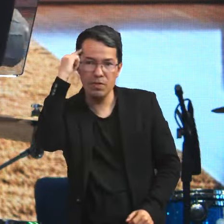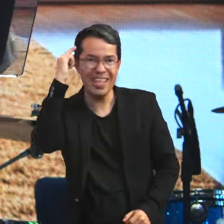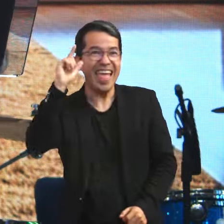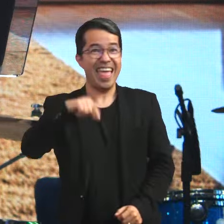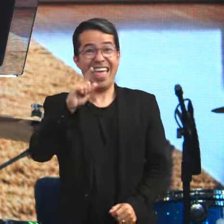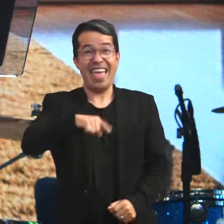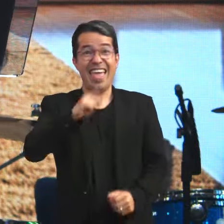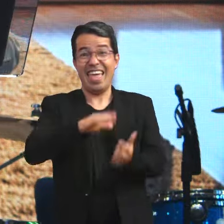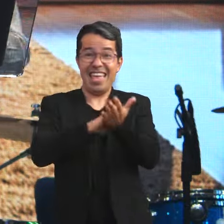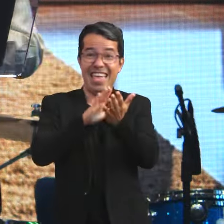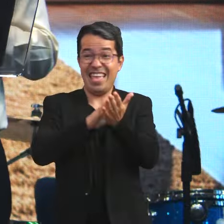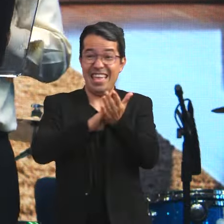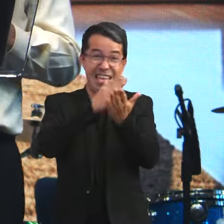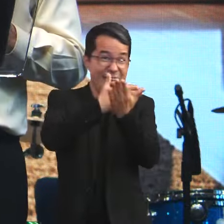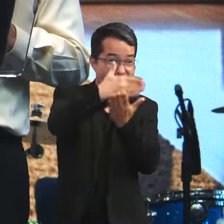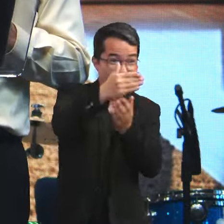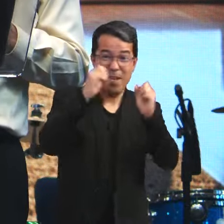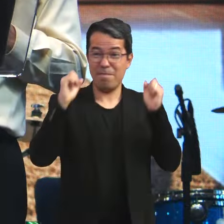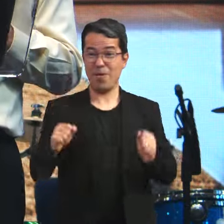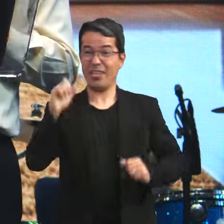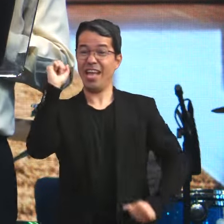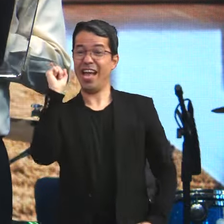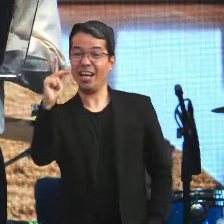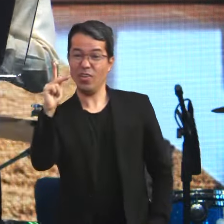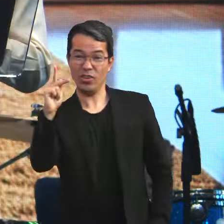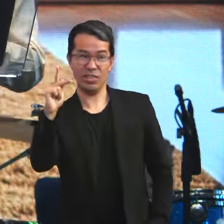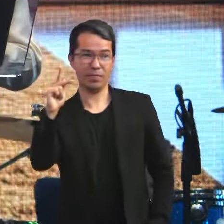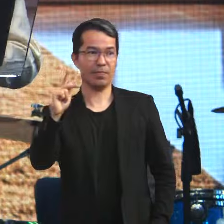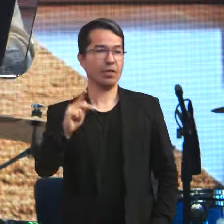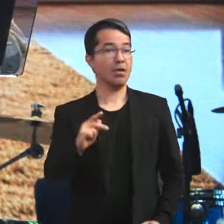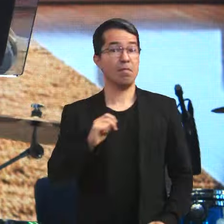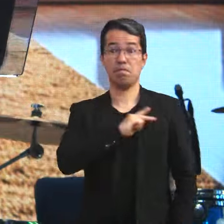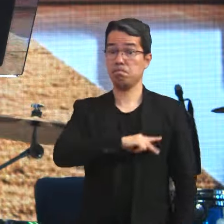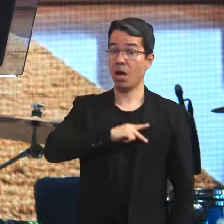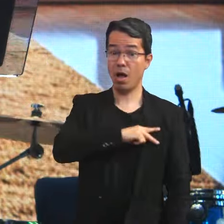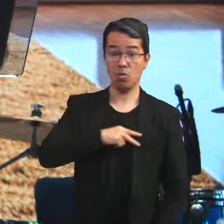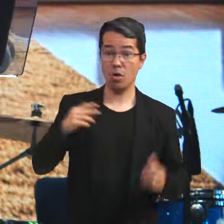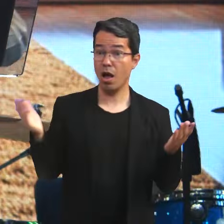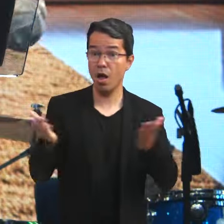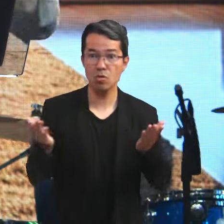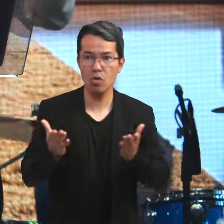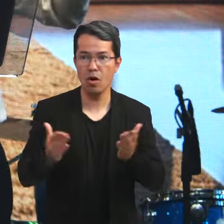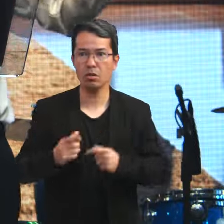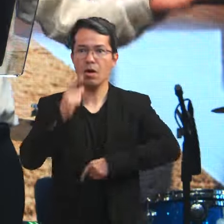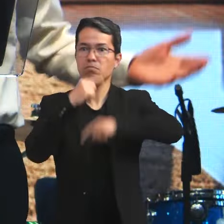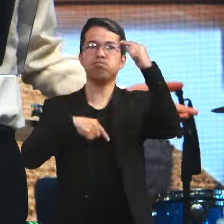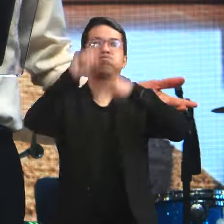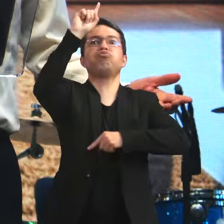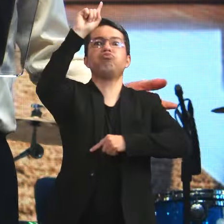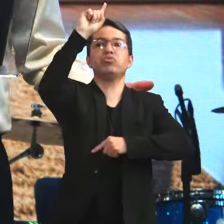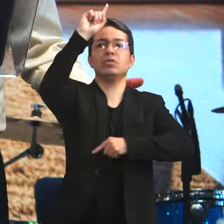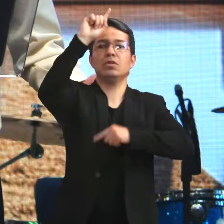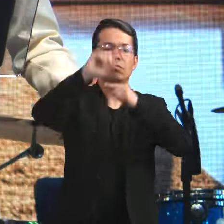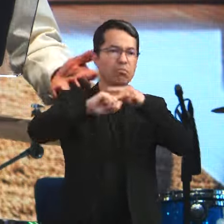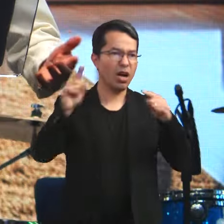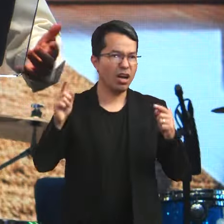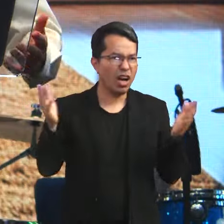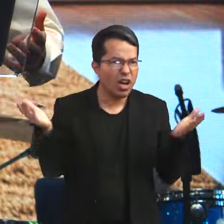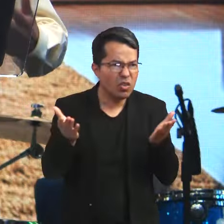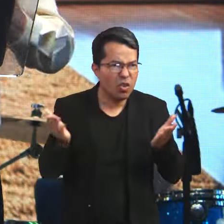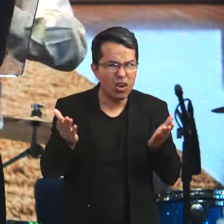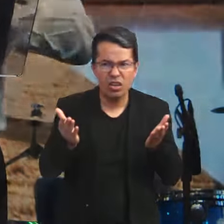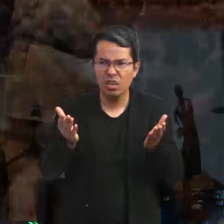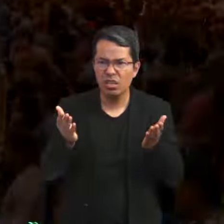deixar o que Poder chamar doice da vida dele mai Conquista está deando el está